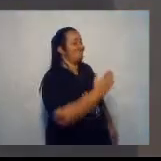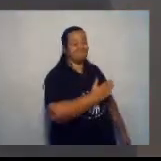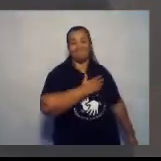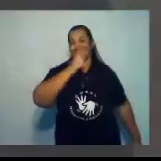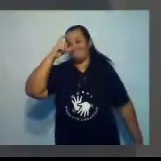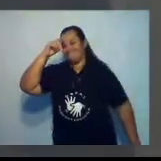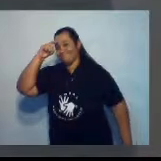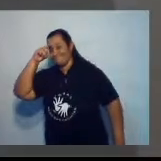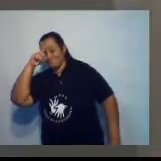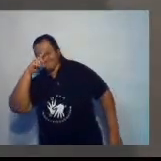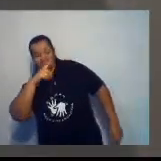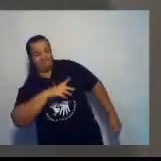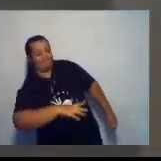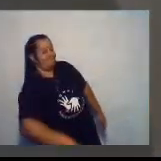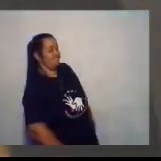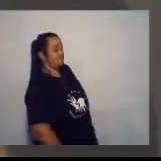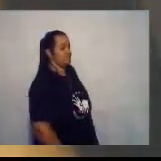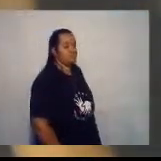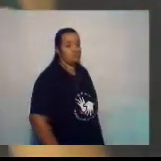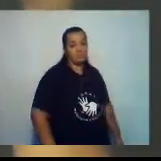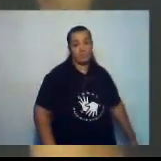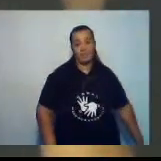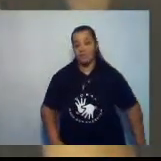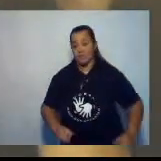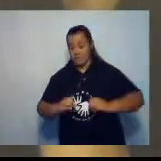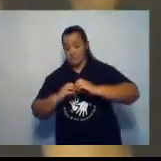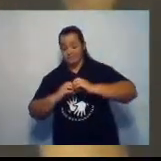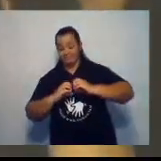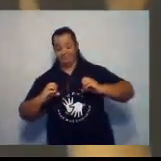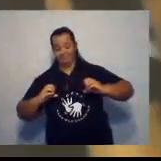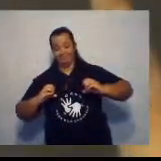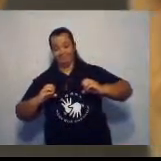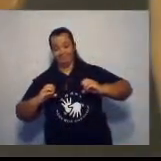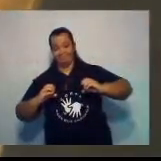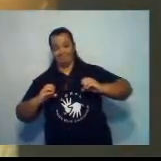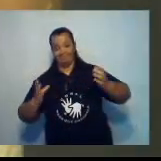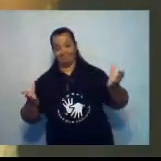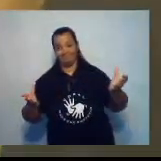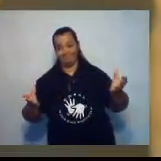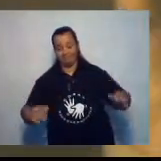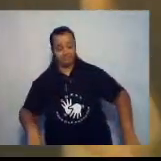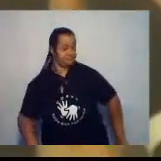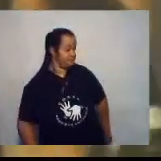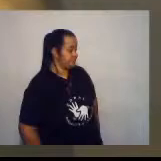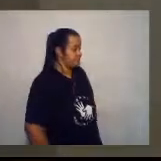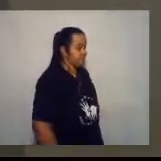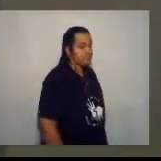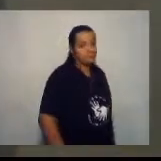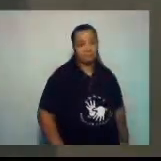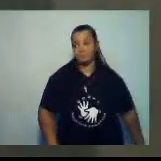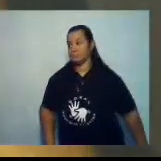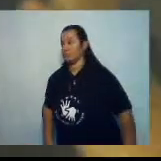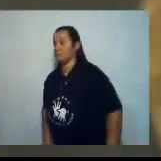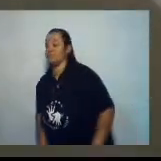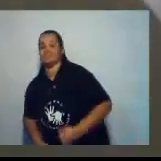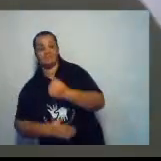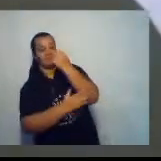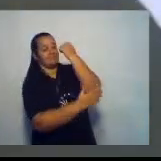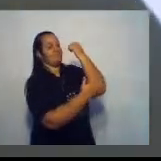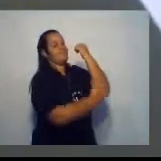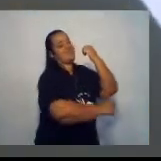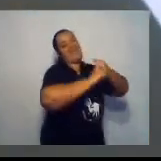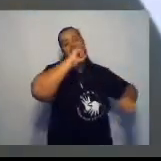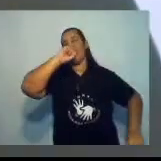Coração não tá mais aceitando, só metade do seu te amo. É